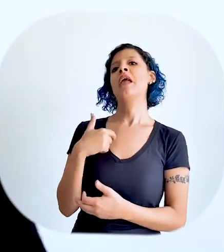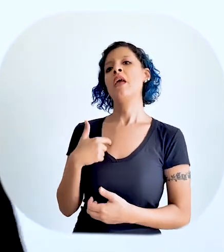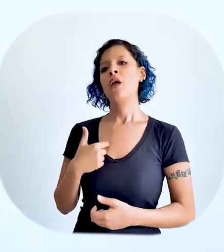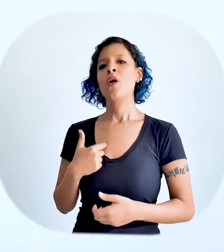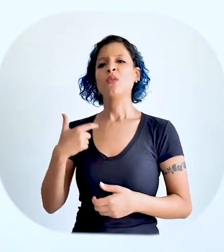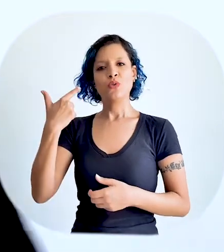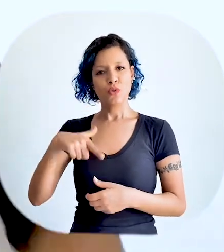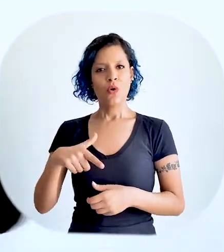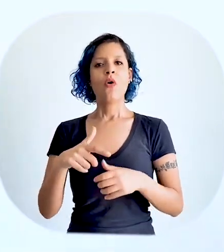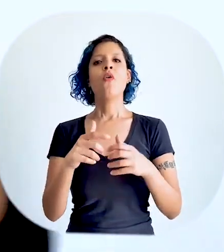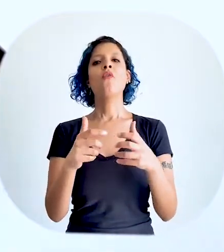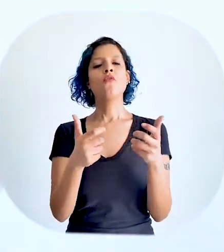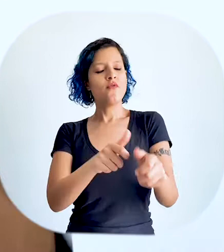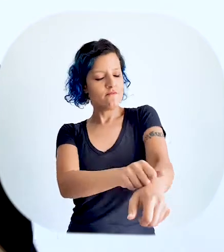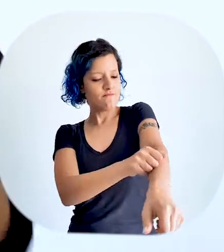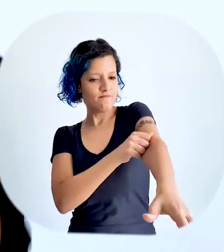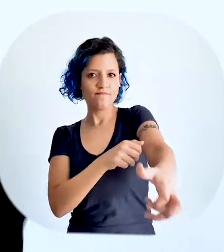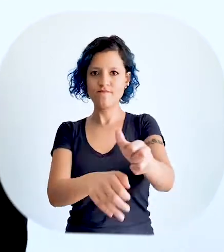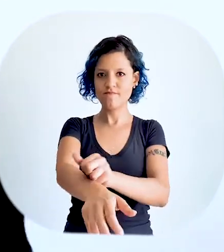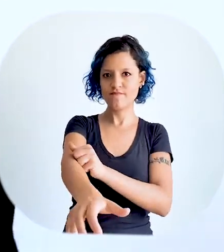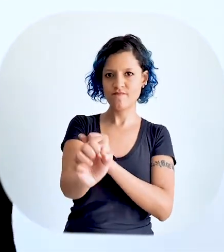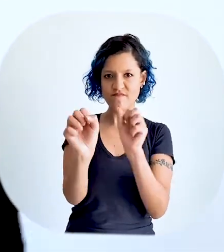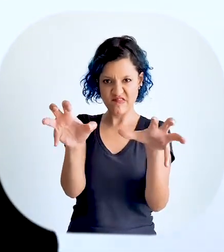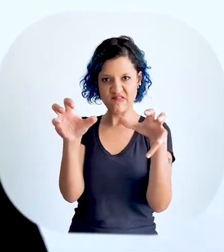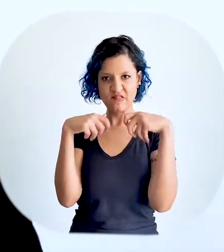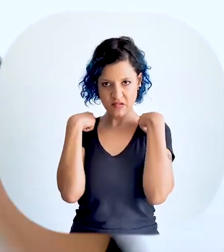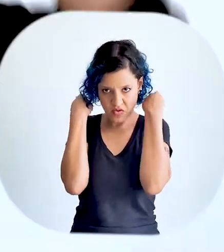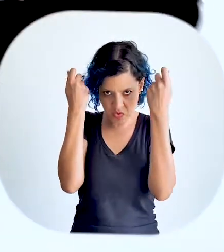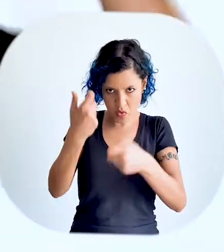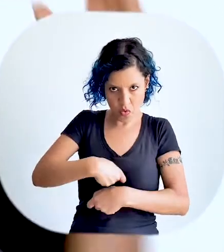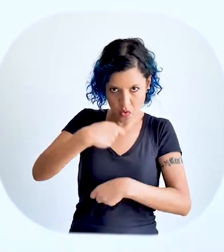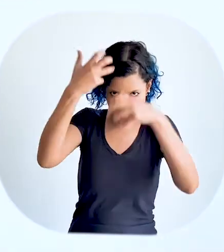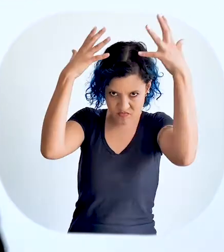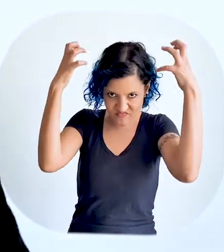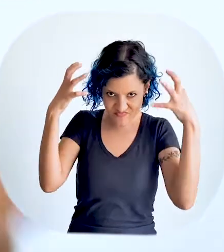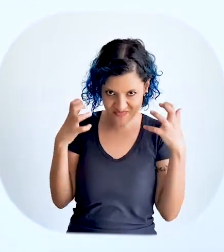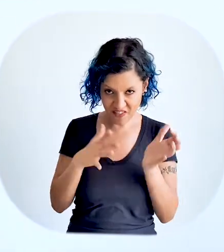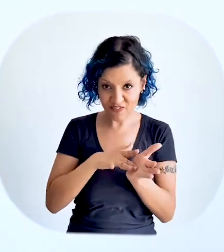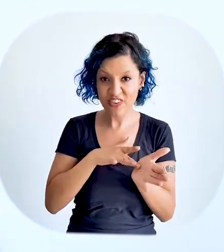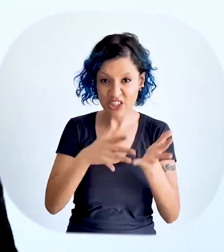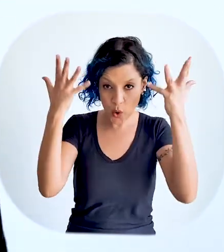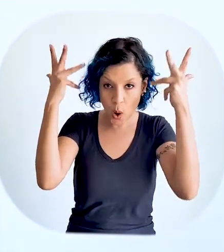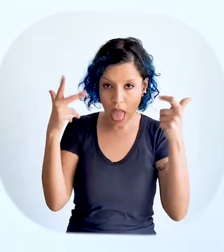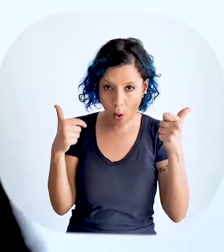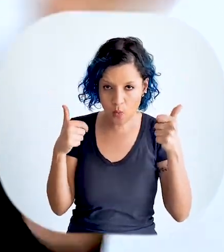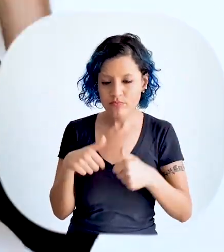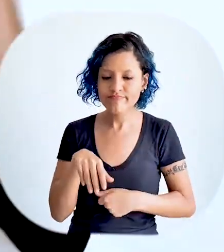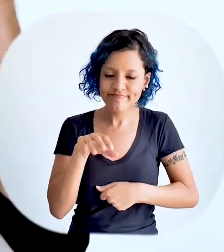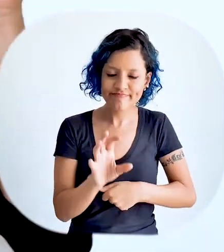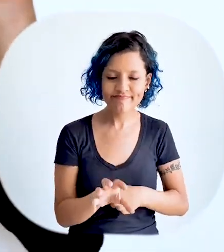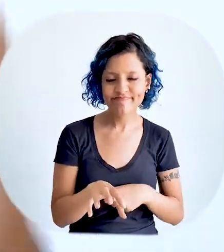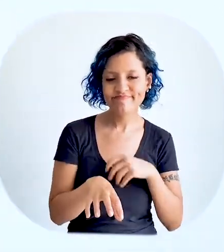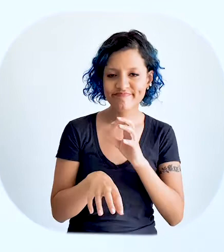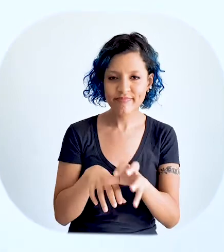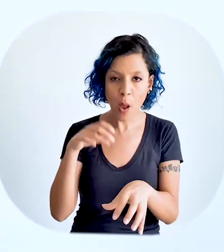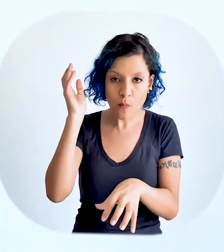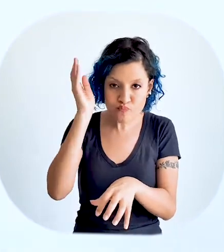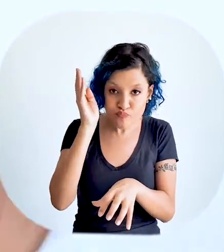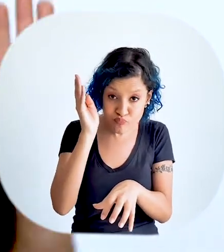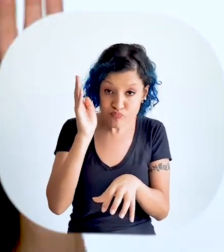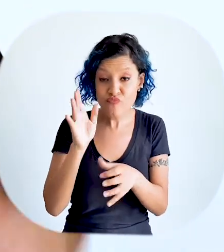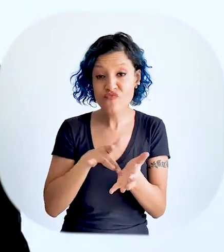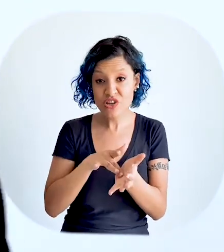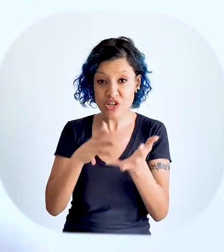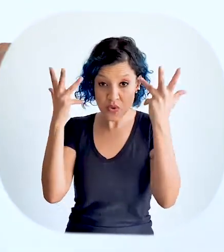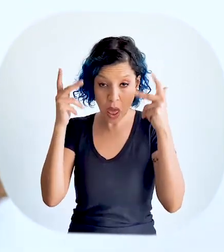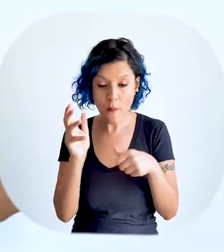pele. Vestiu braços, vestiu os pés, fechou o zíper, penteou a juba e partiu para a cidade. Ah! Um leão!